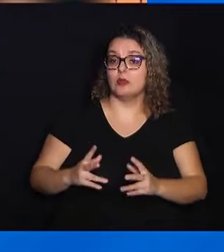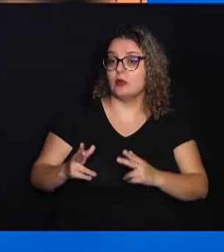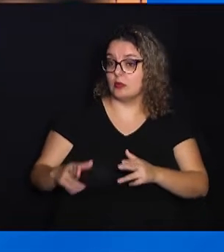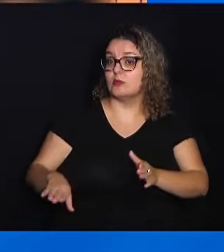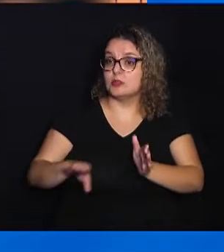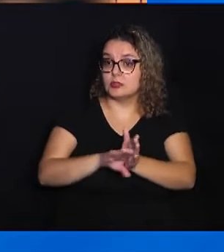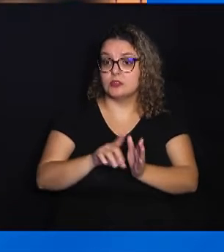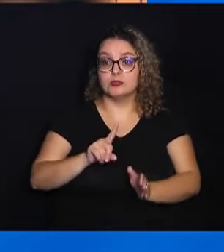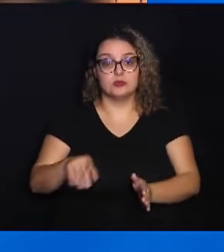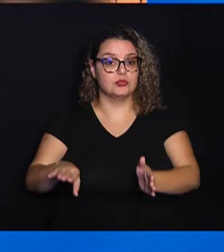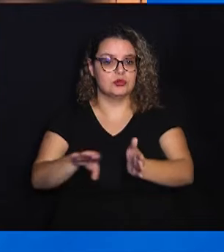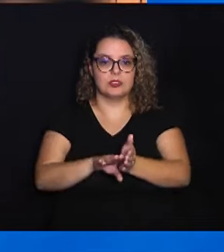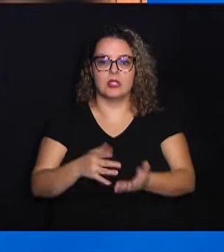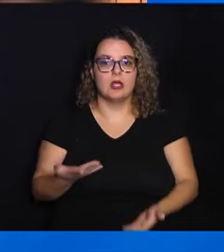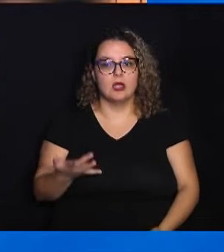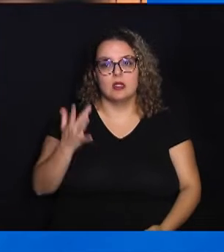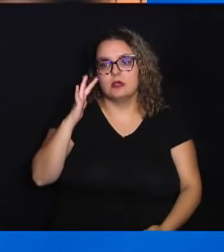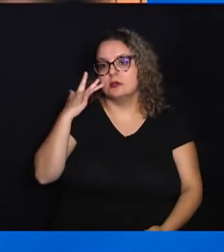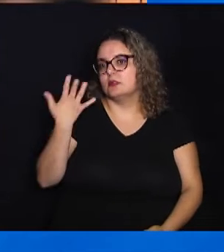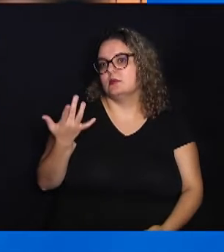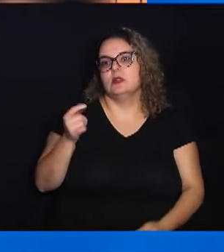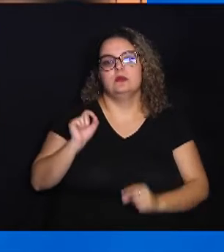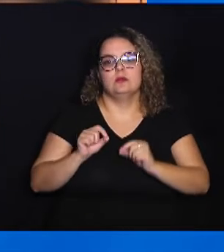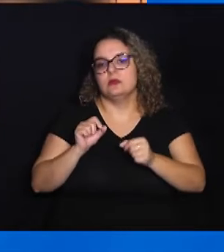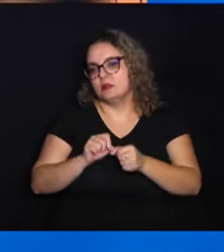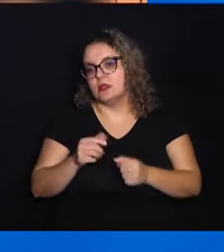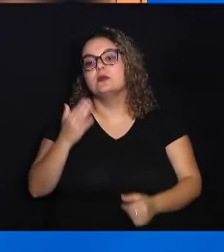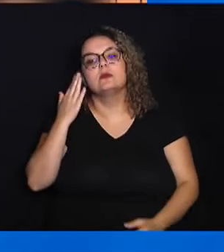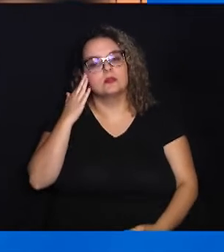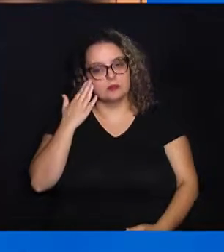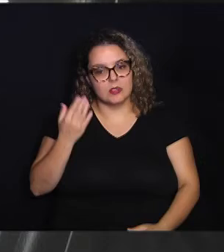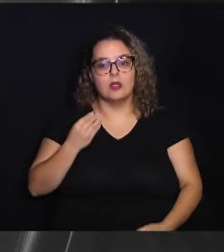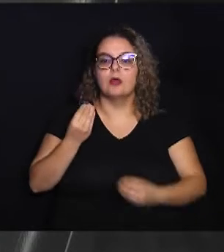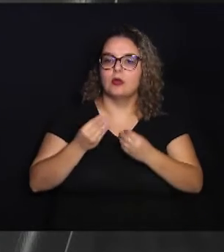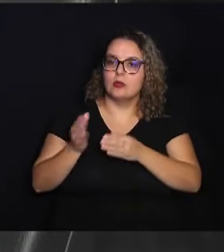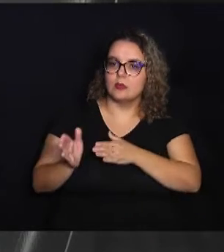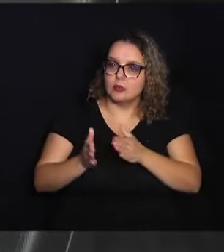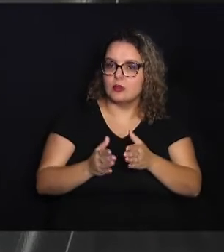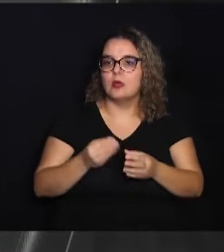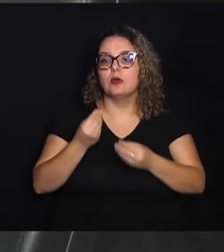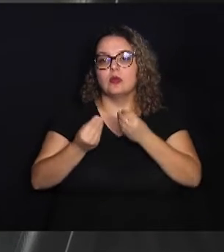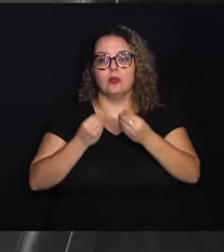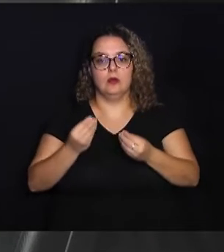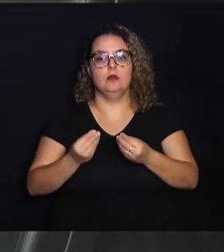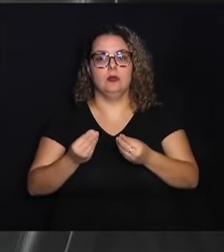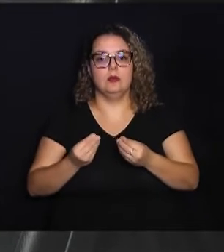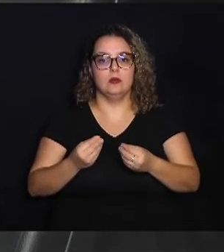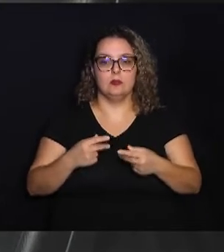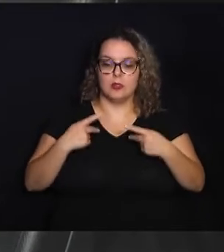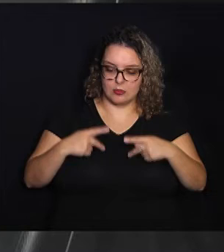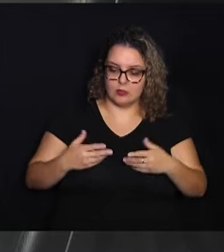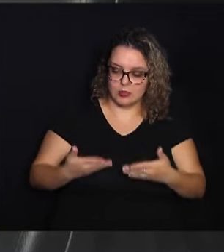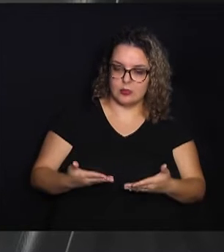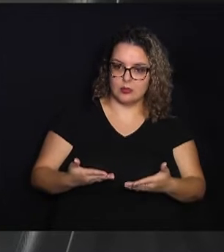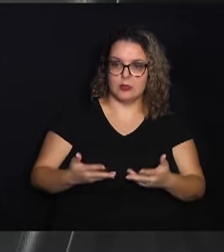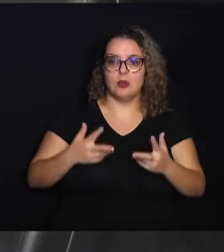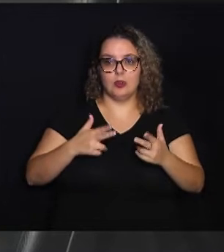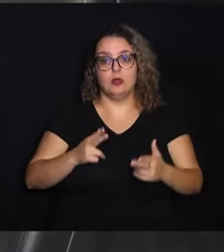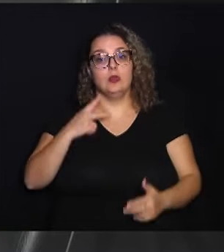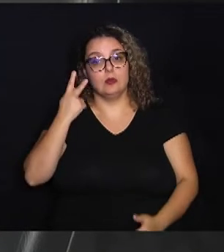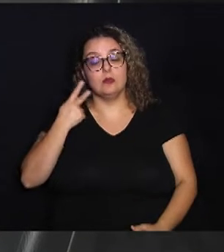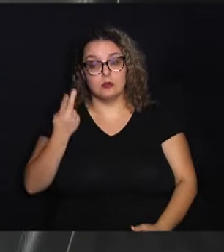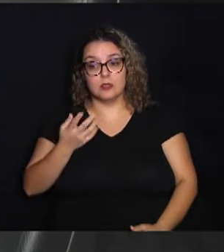cheguei aqui sem saber o que fazer, eu sabia o que fazer, onde eu poderia caminhar, como eu poderia me colocar como